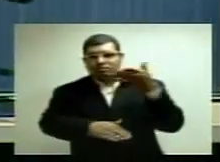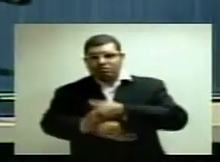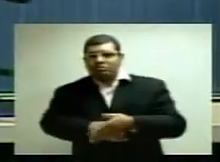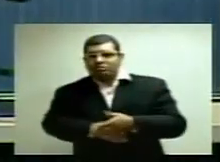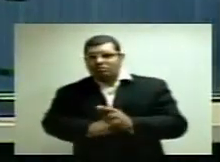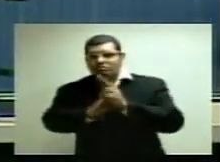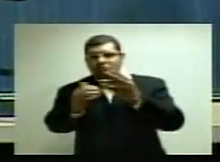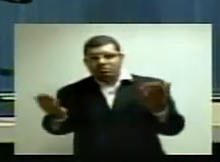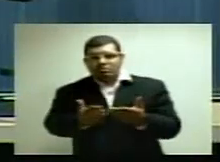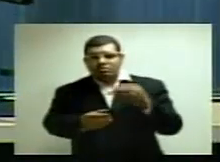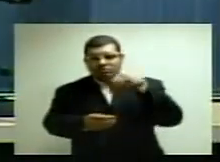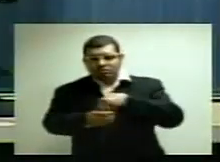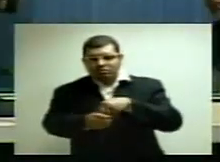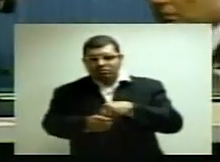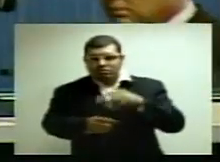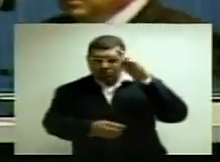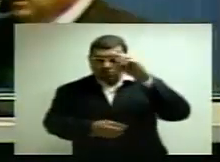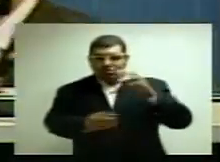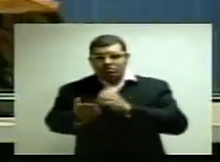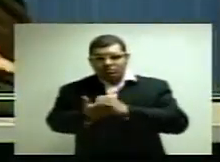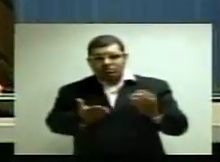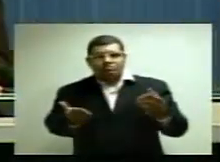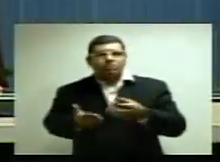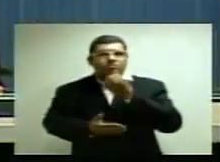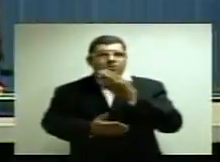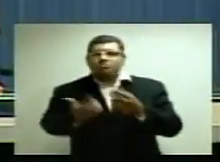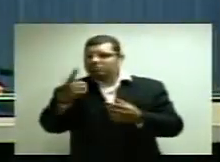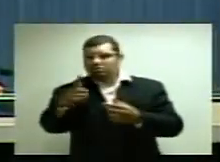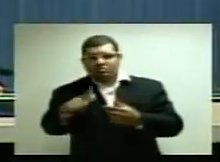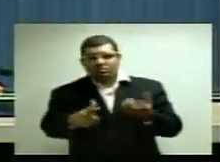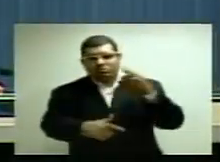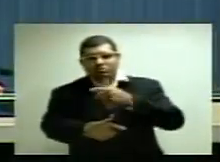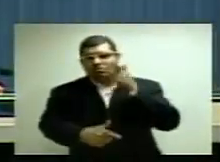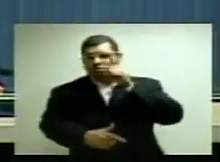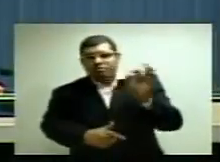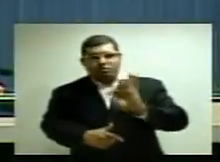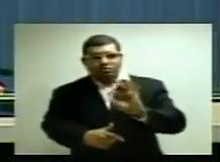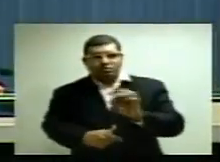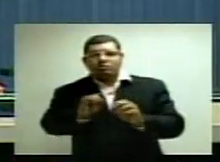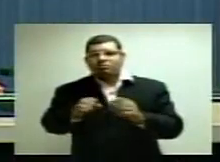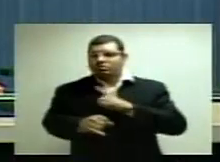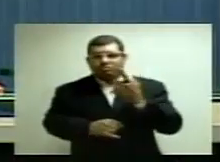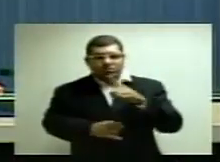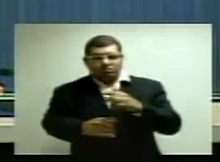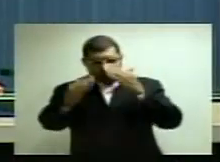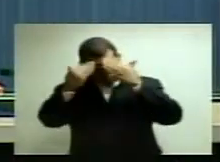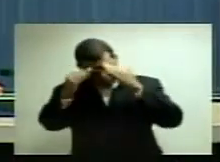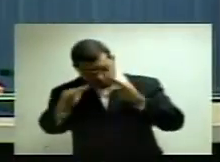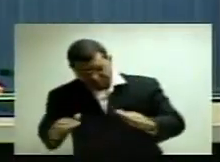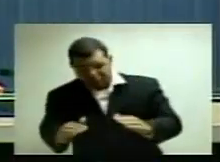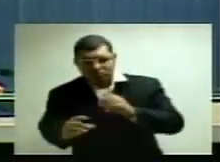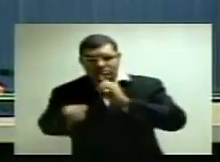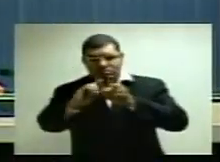da repressão dentro dos quartéis com os oficiais da polícia. Não vão conseguir. Se não tiverem humildade para